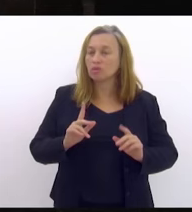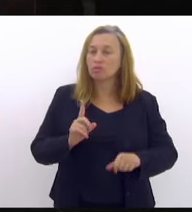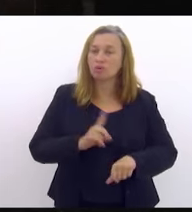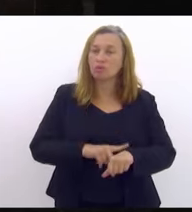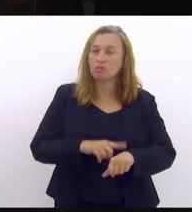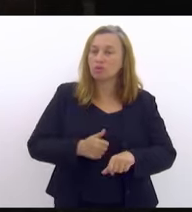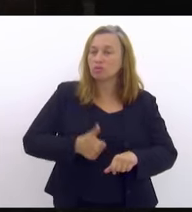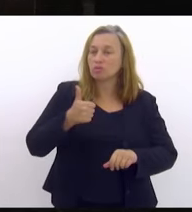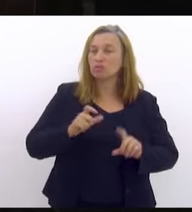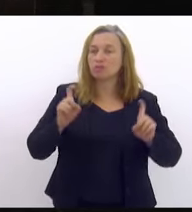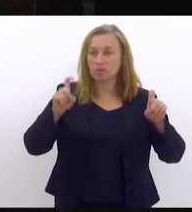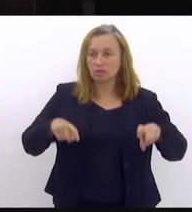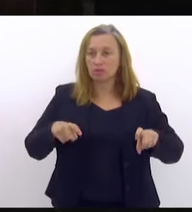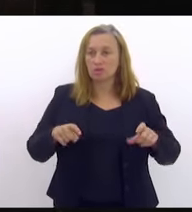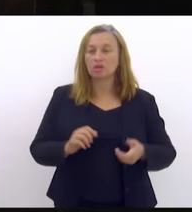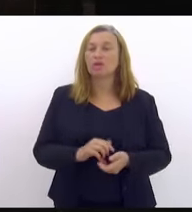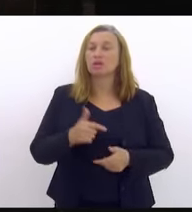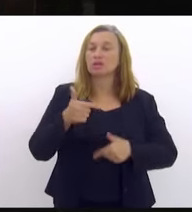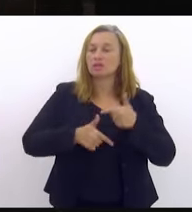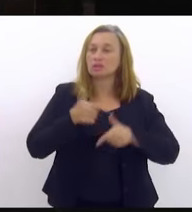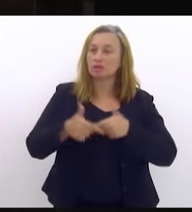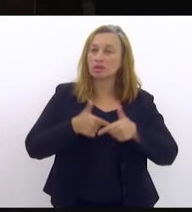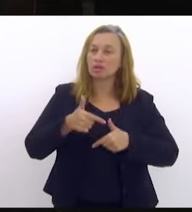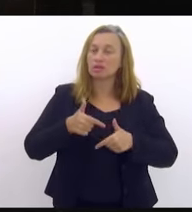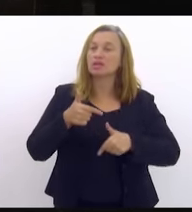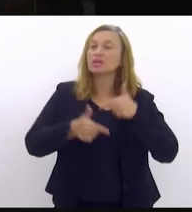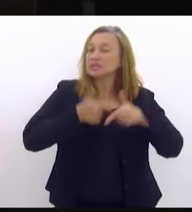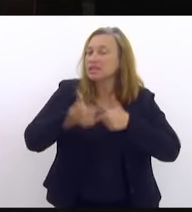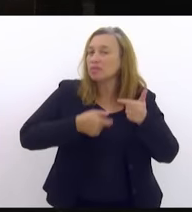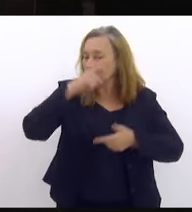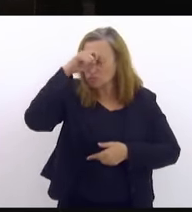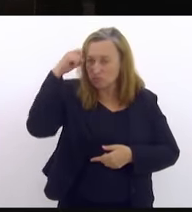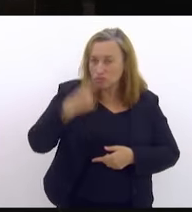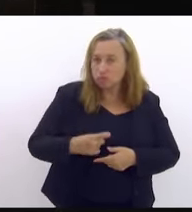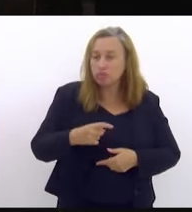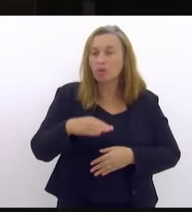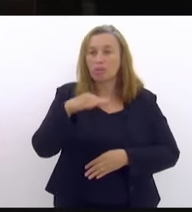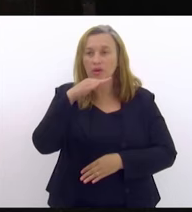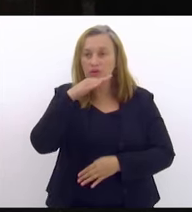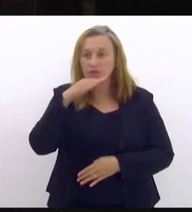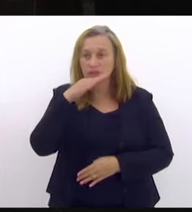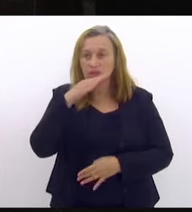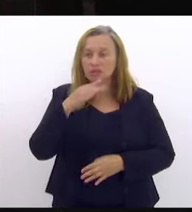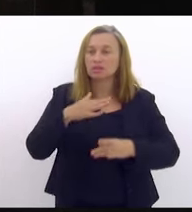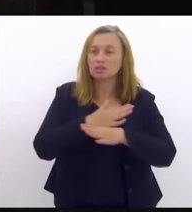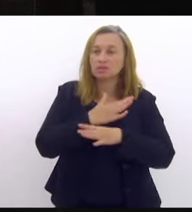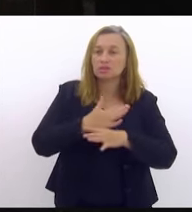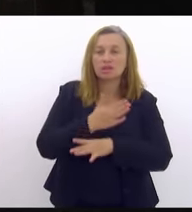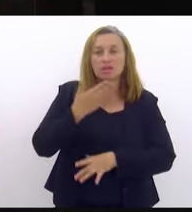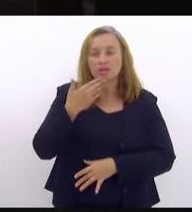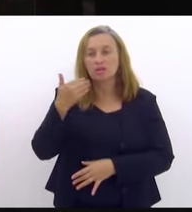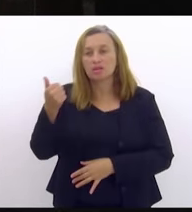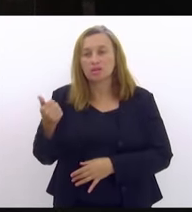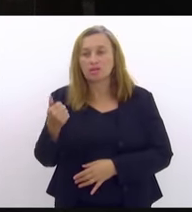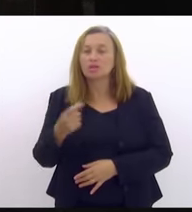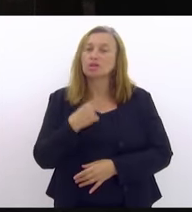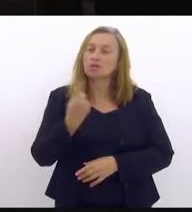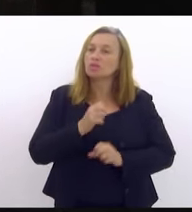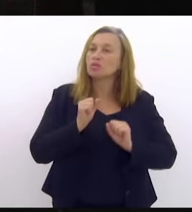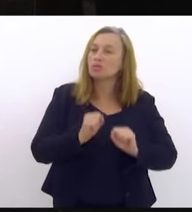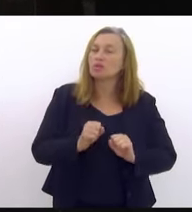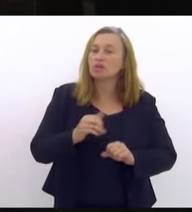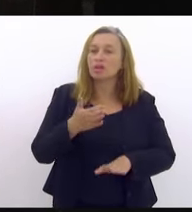candidatei pela primeira vez. É de trabalhar, e trabalhar muito para Mangaratiba ser uma cidade melhor, para que a gente